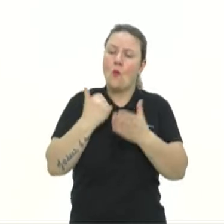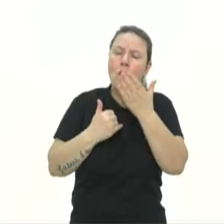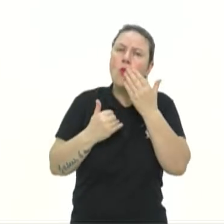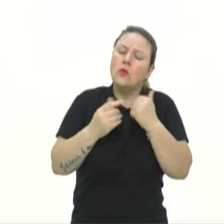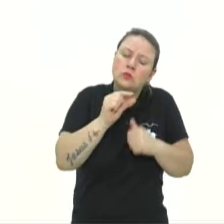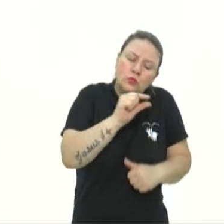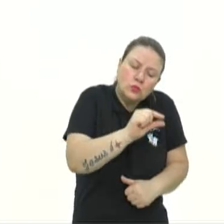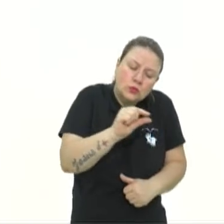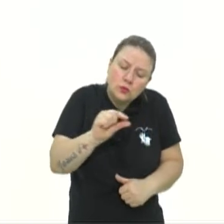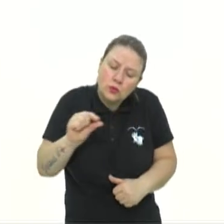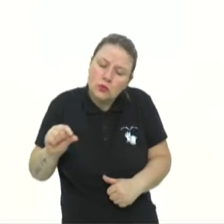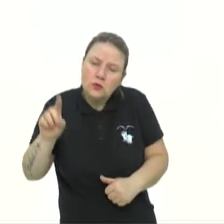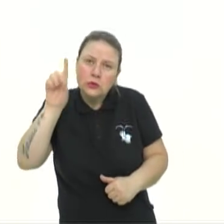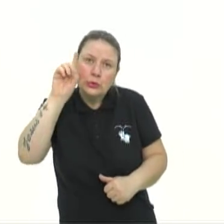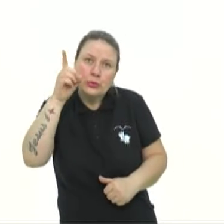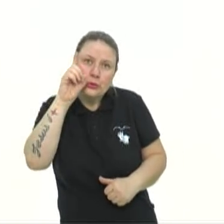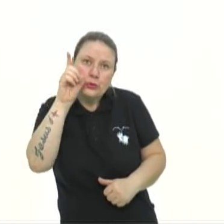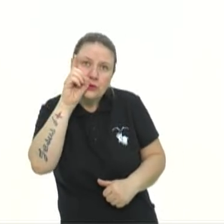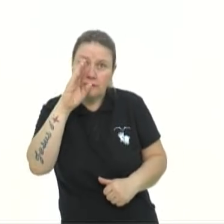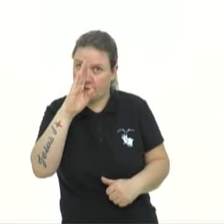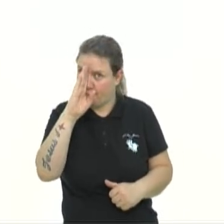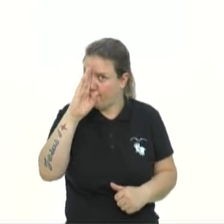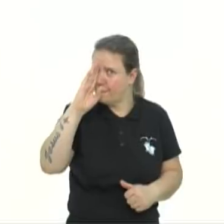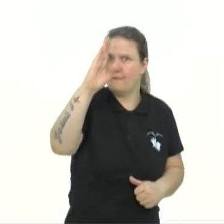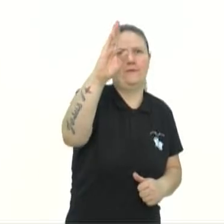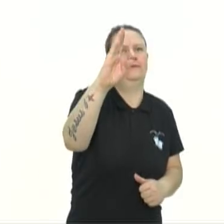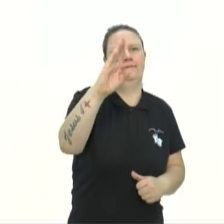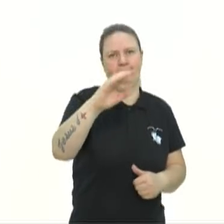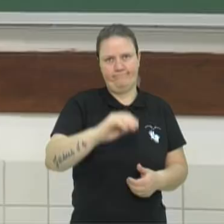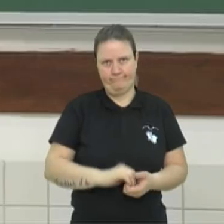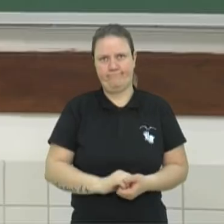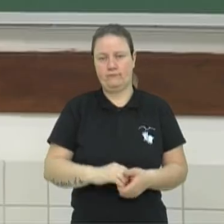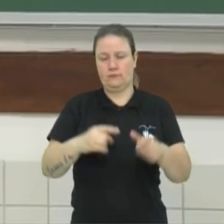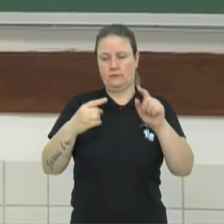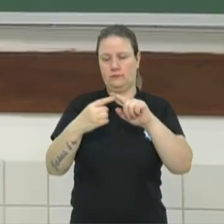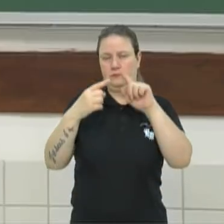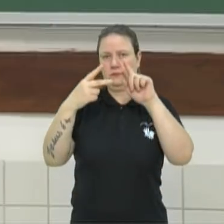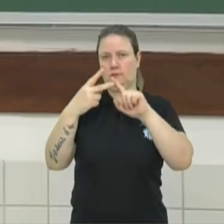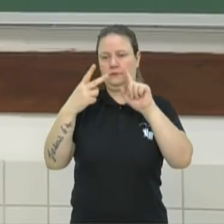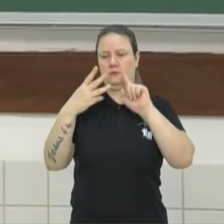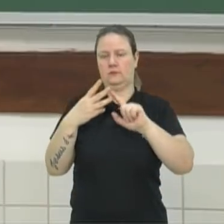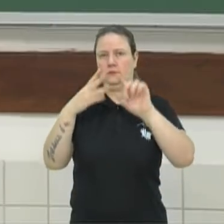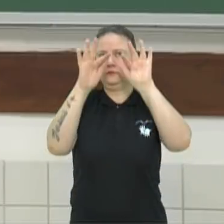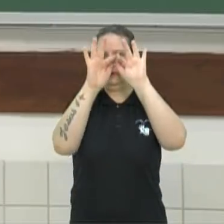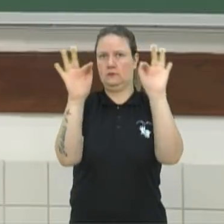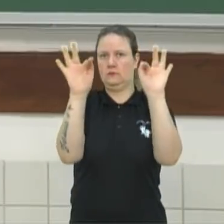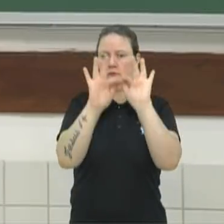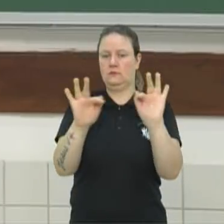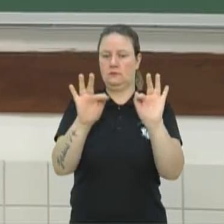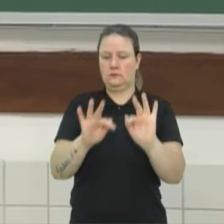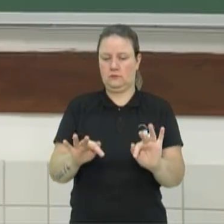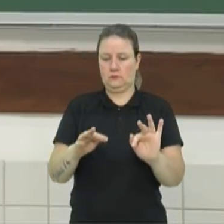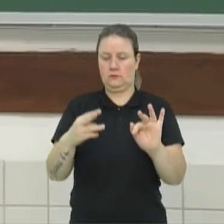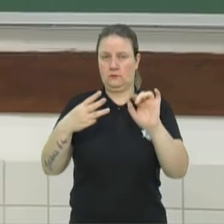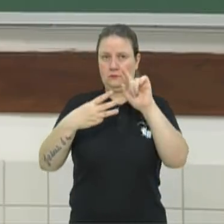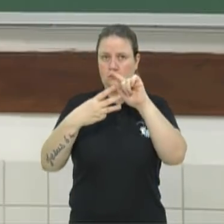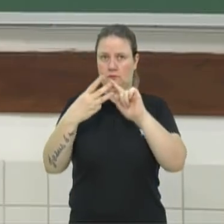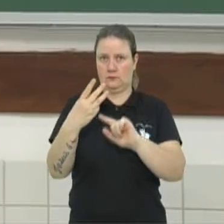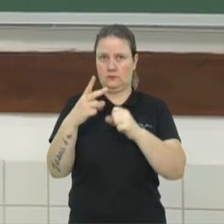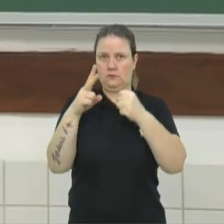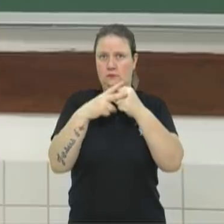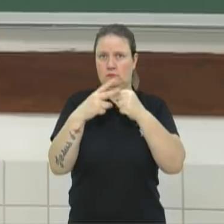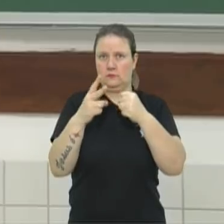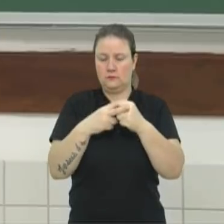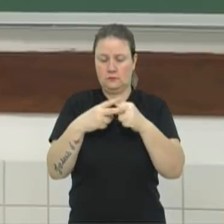diário é essencial. Nós temos aqui três orações, porque nós temos três verbos, então nós temos uma